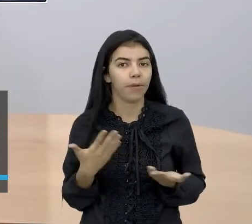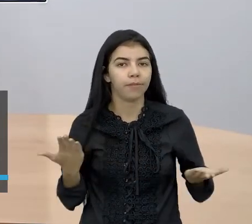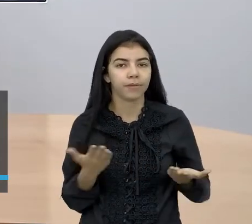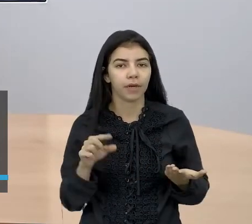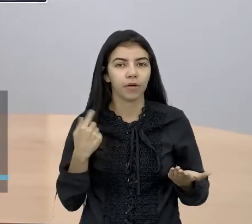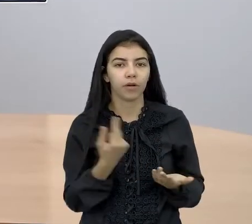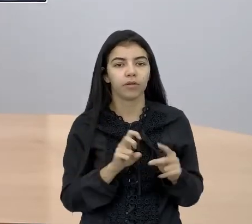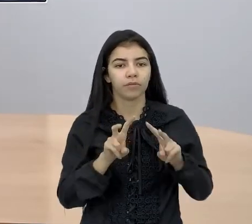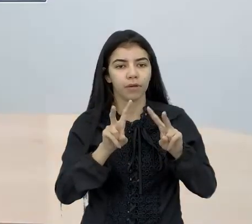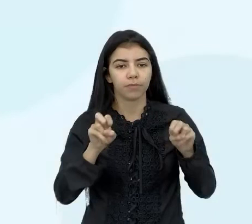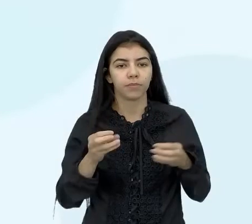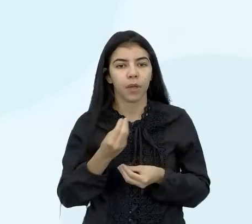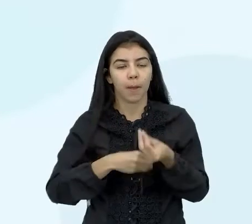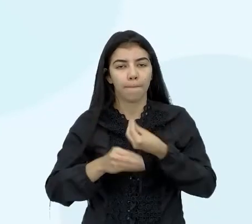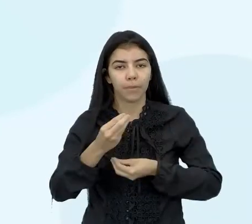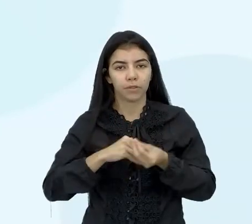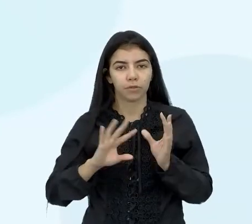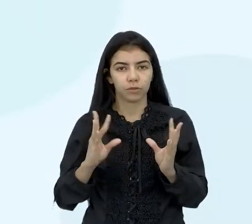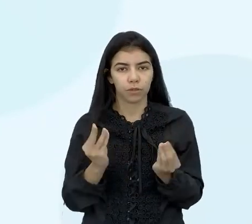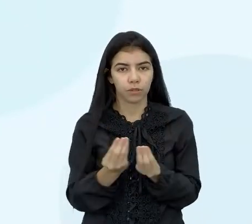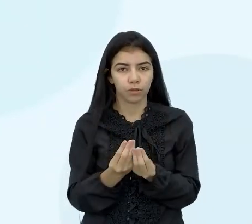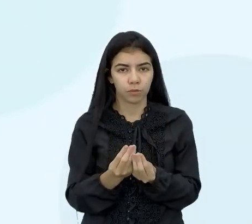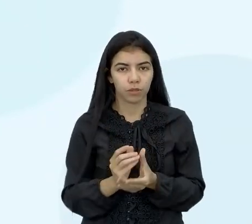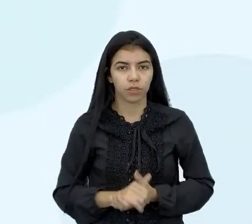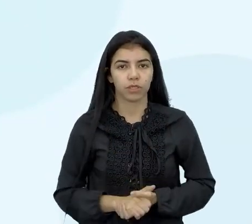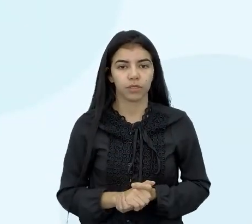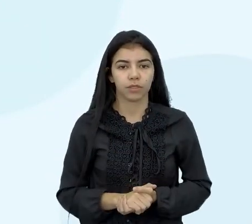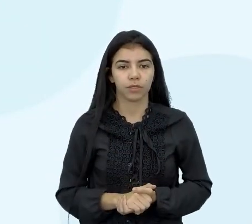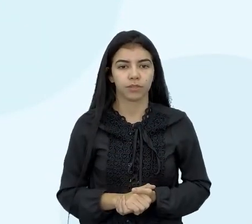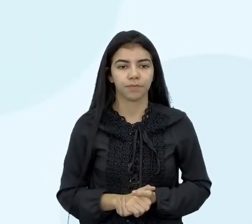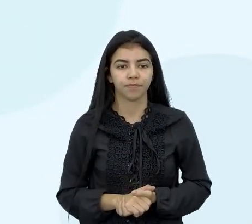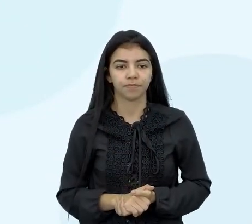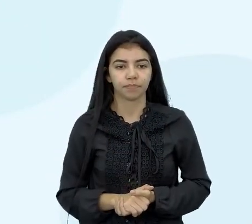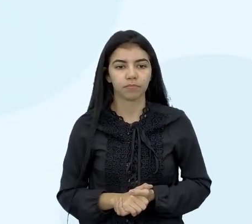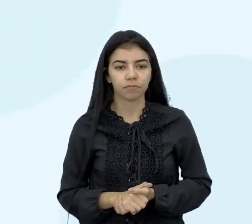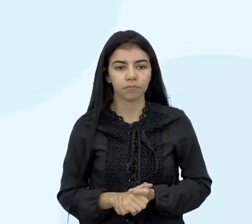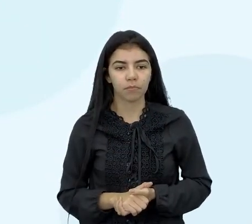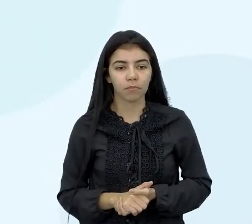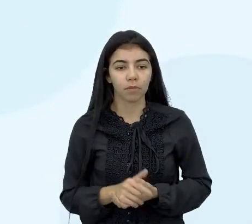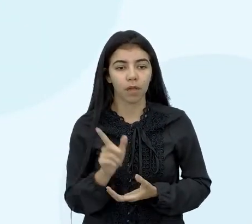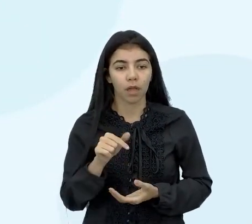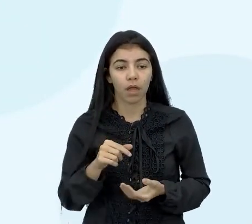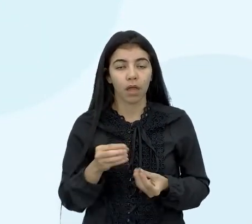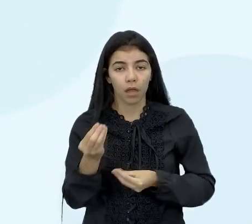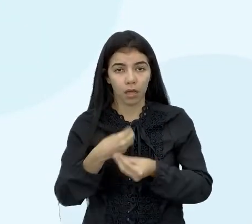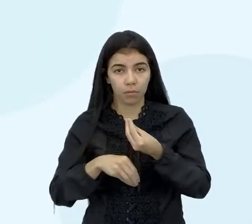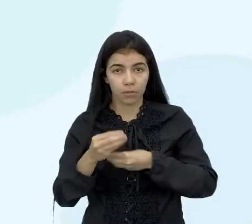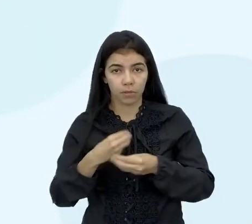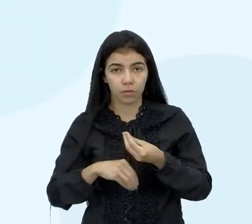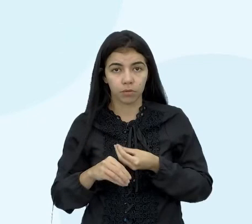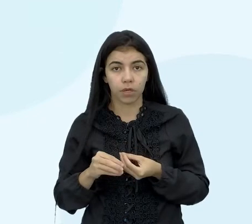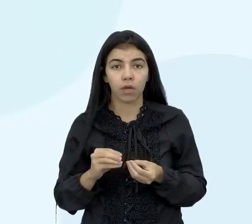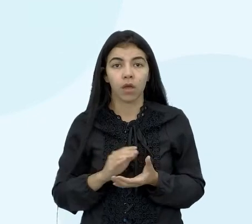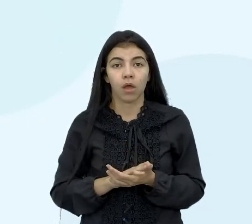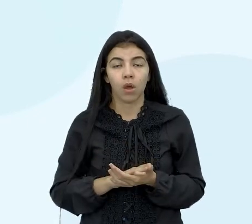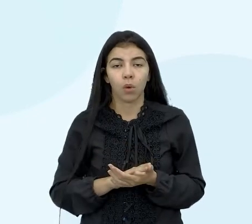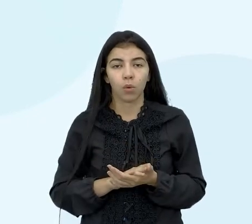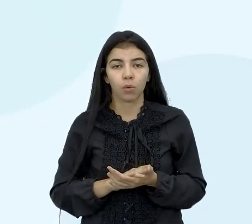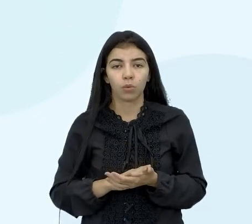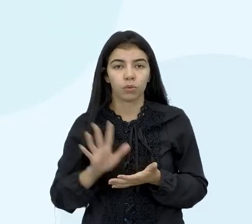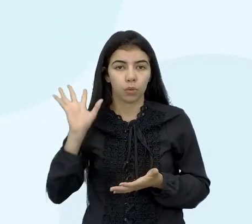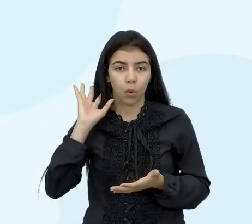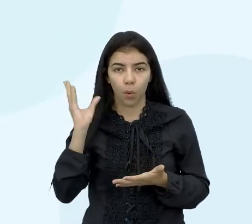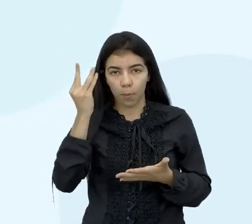nosso assunto misturas homogêneas. As misturas homogêneas são misturas cujos componentes não podem ser